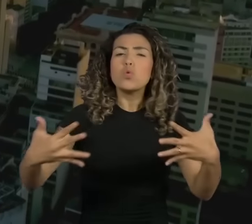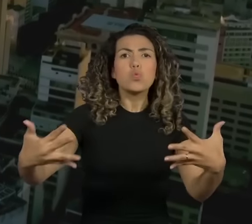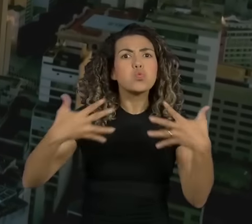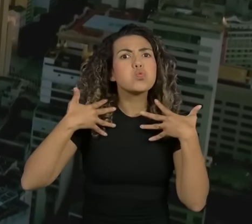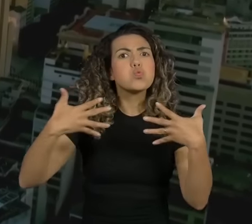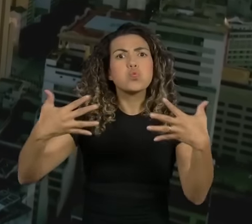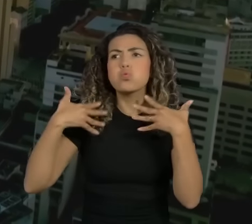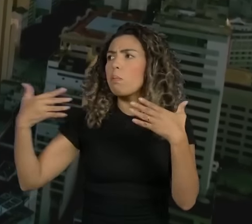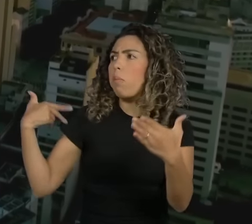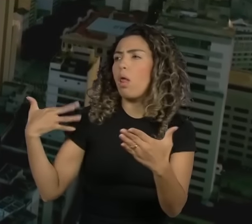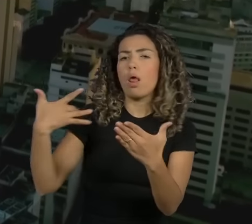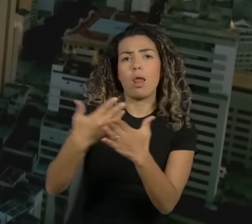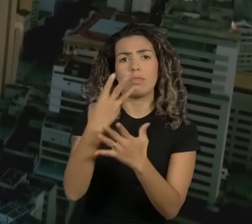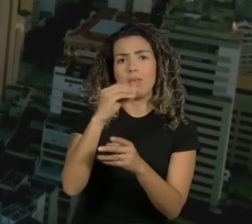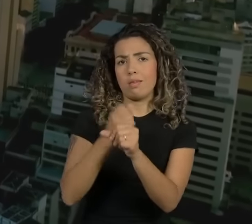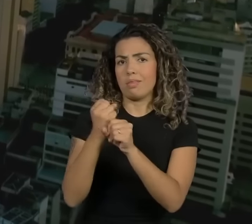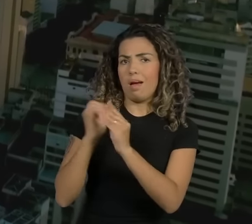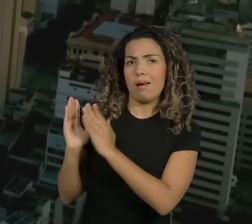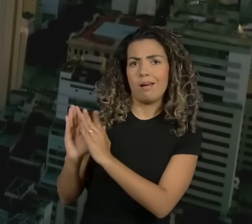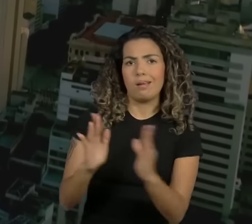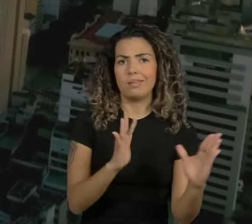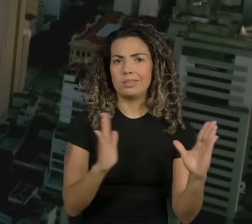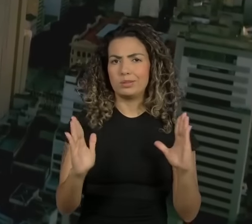nos últimos 30 anos.